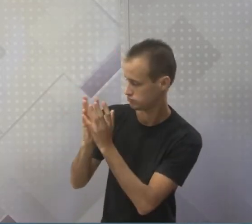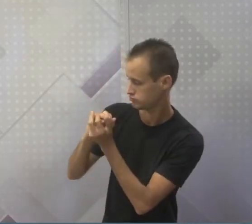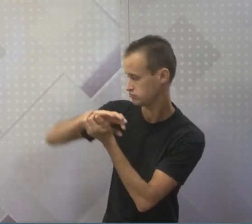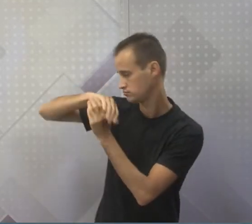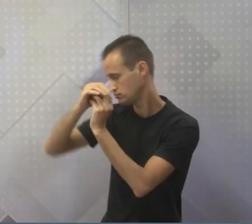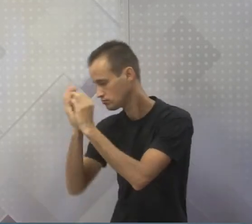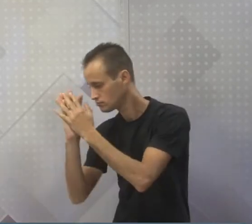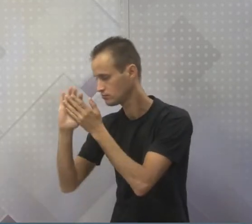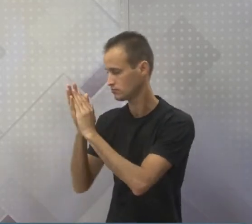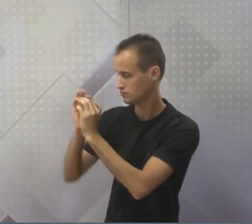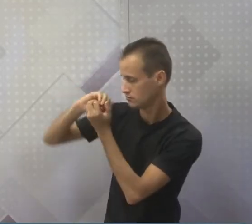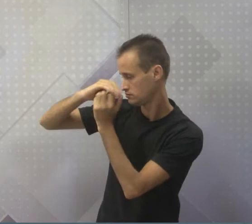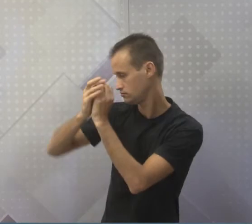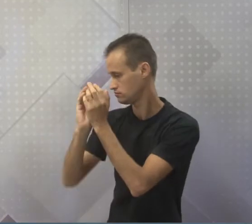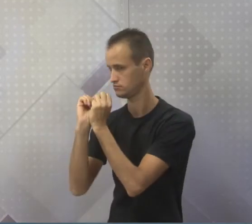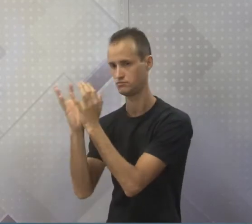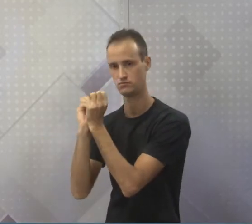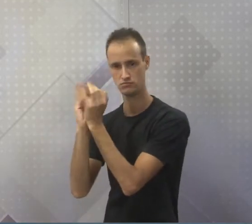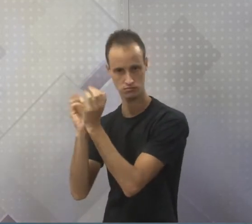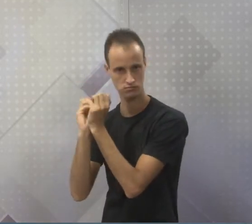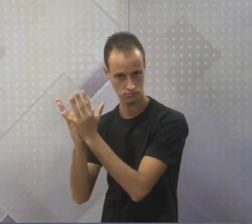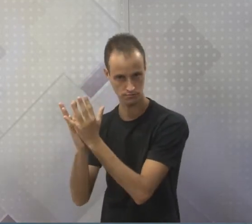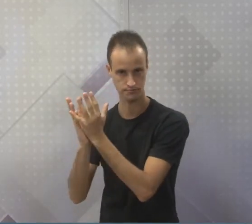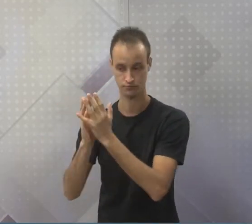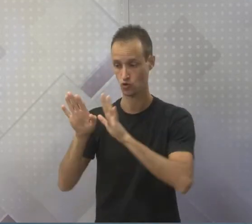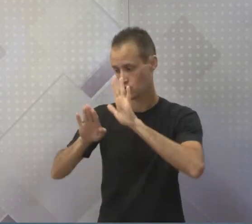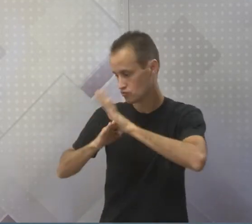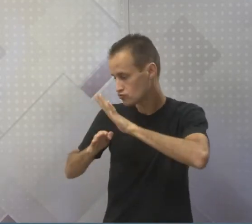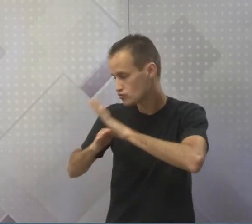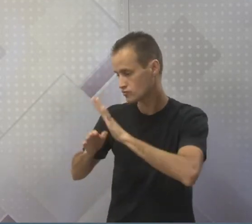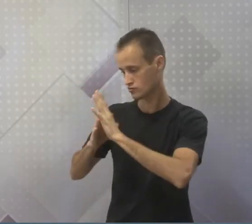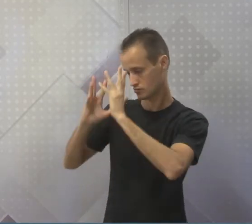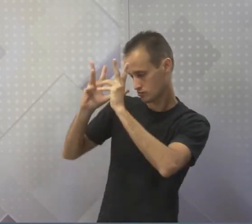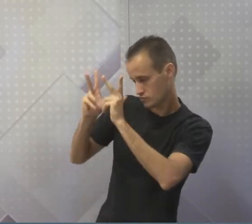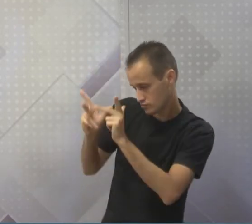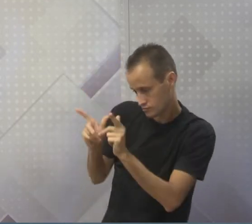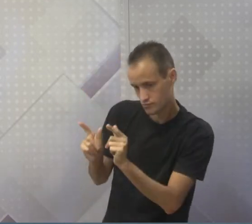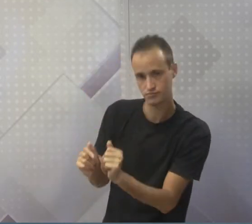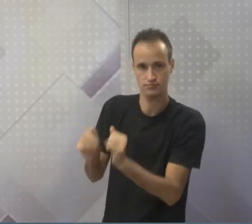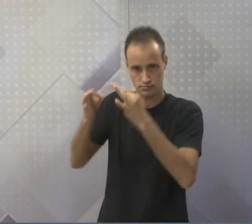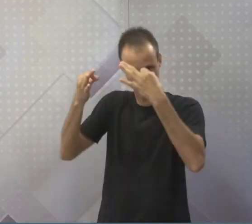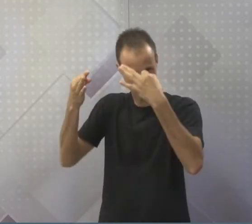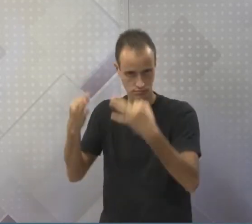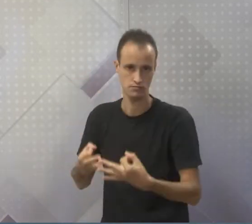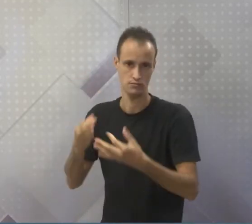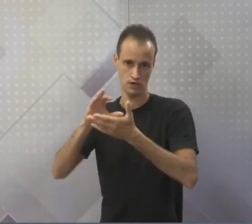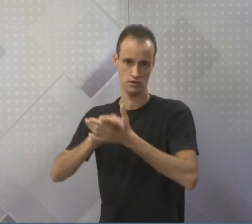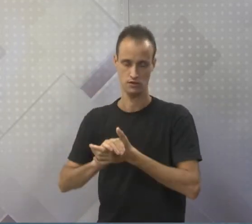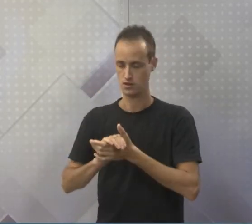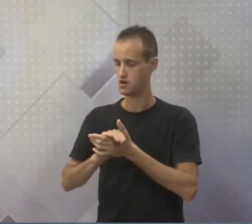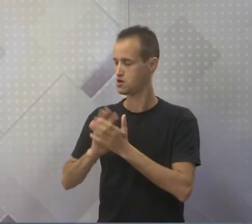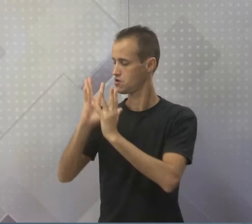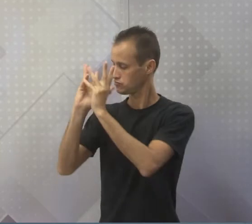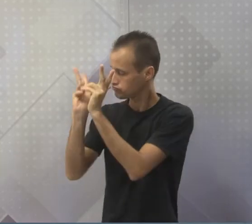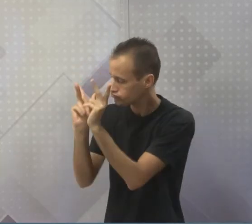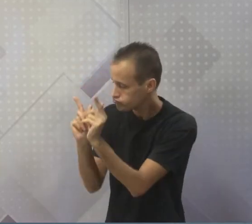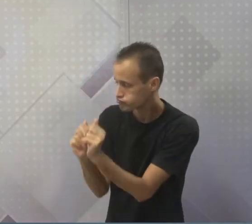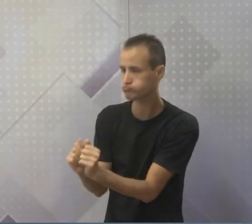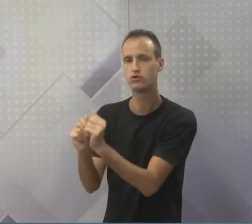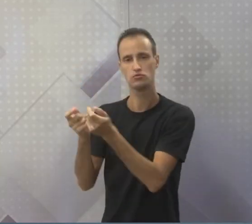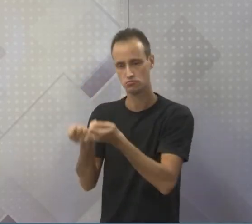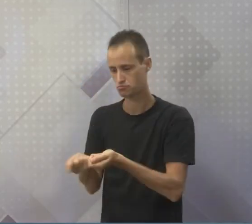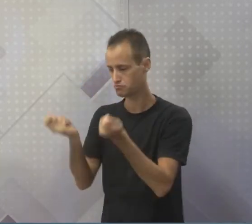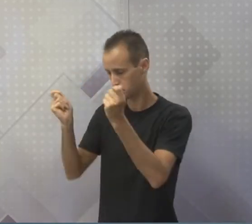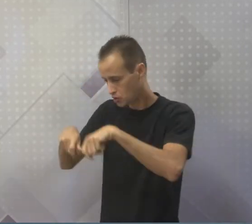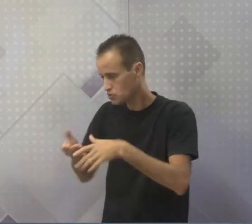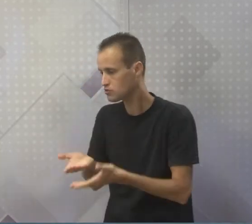tomar a pessoa tomar as medidas higiênicas adequadas, elas limpam a verdura